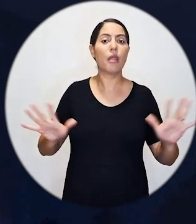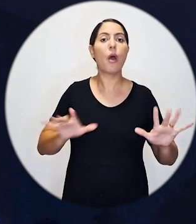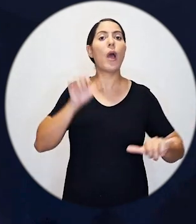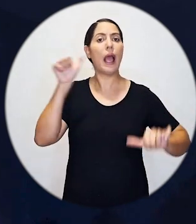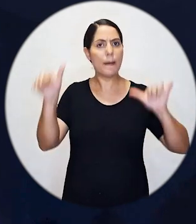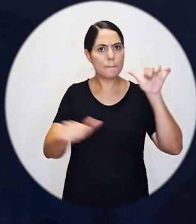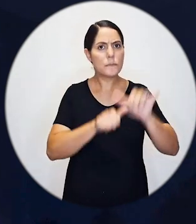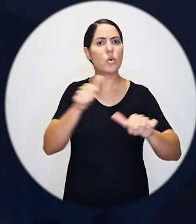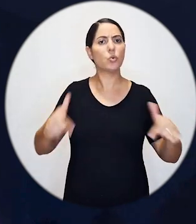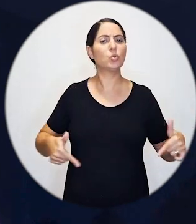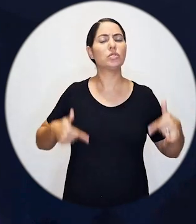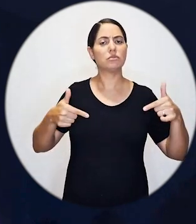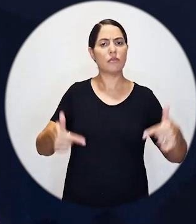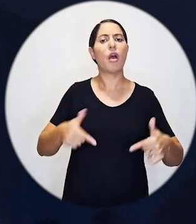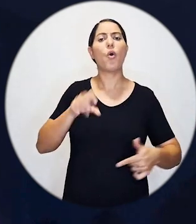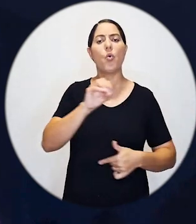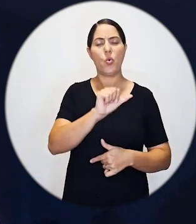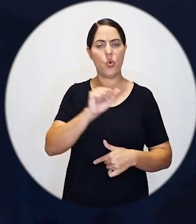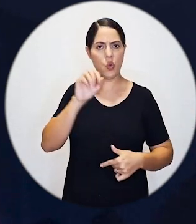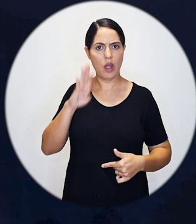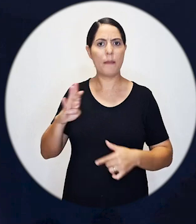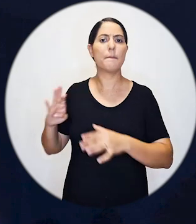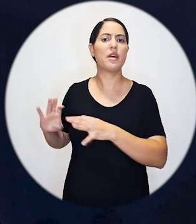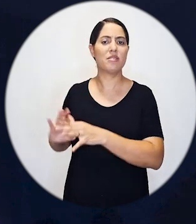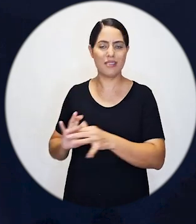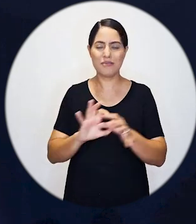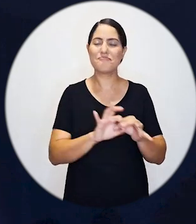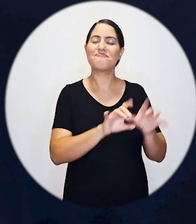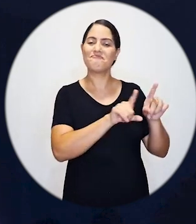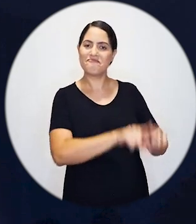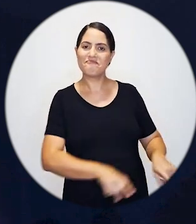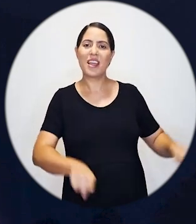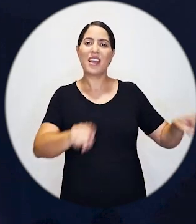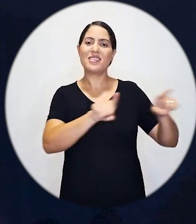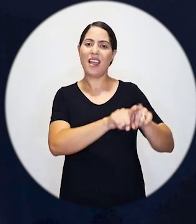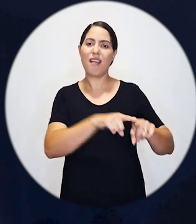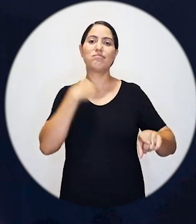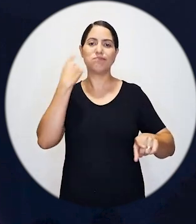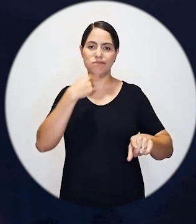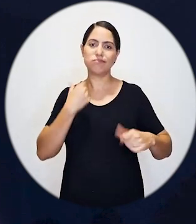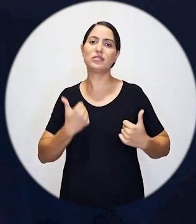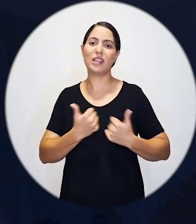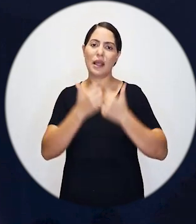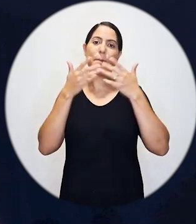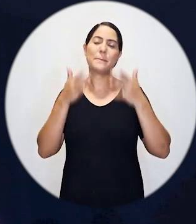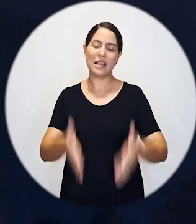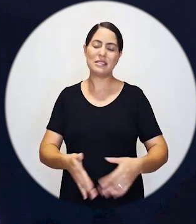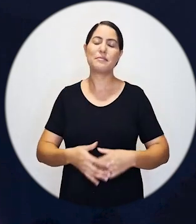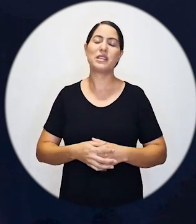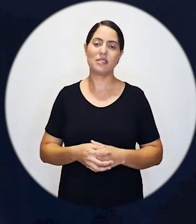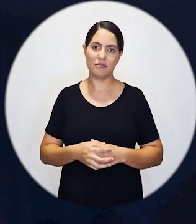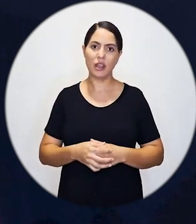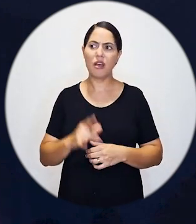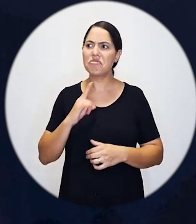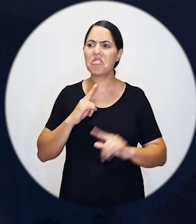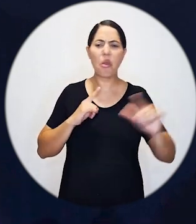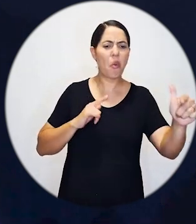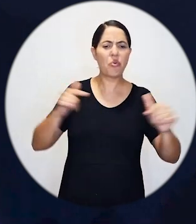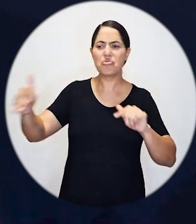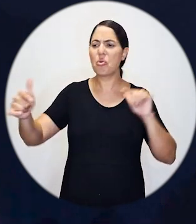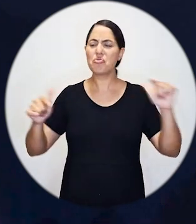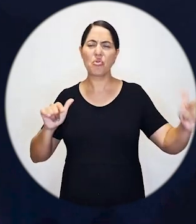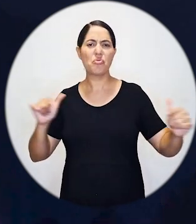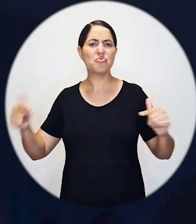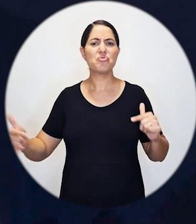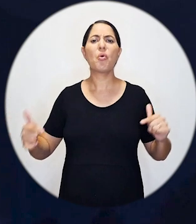profundas transformações, e a OAB procura estar nesta onda e ao lado da advocacia, sem descuidar de outras